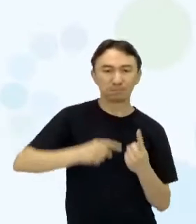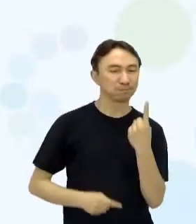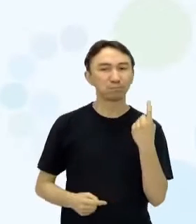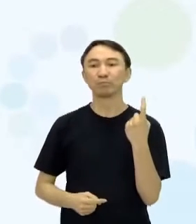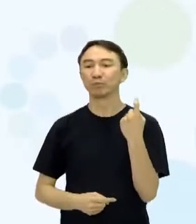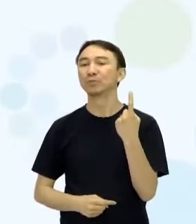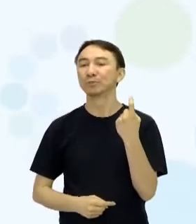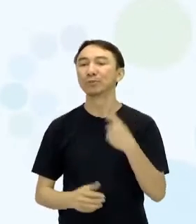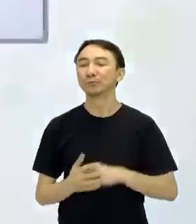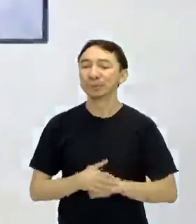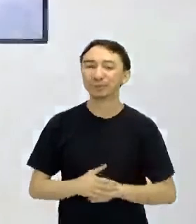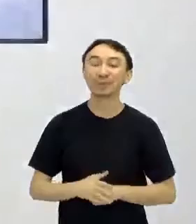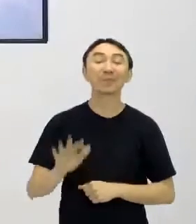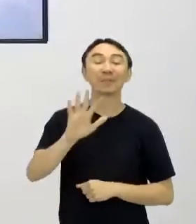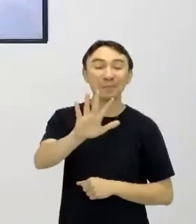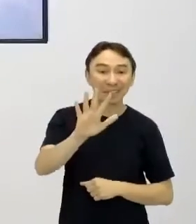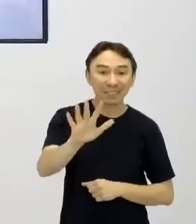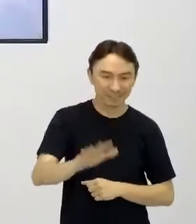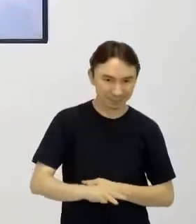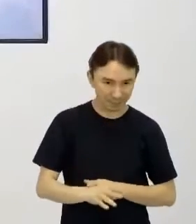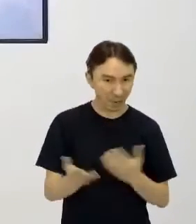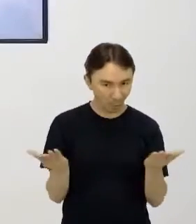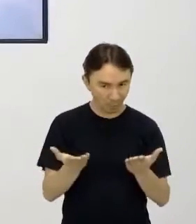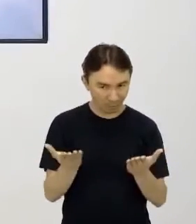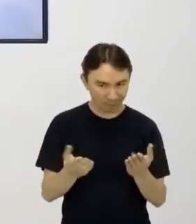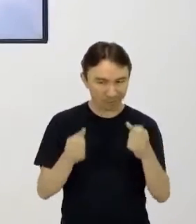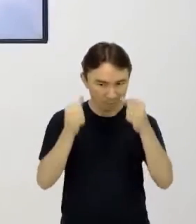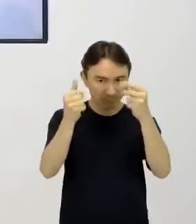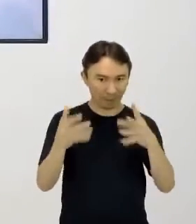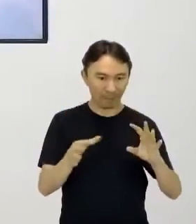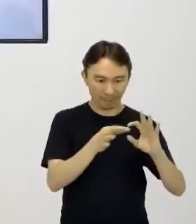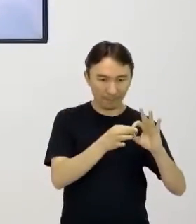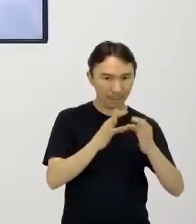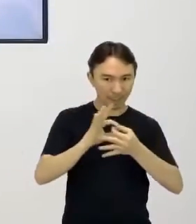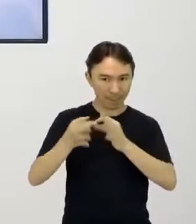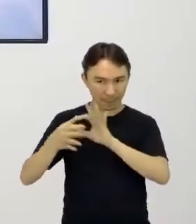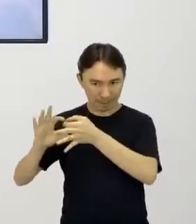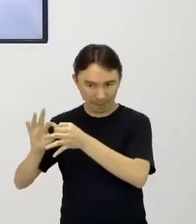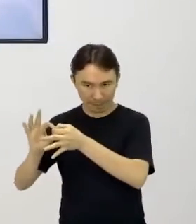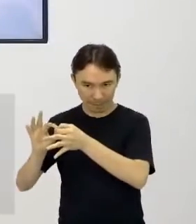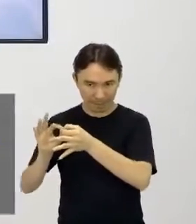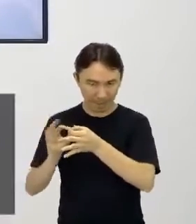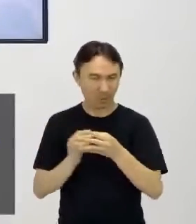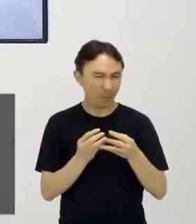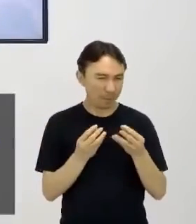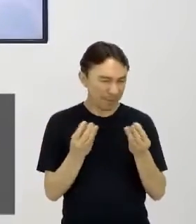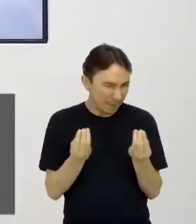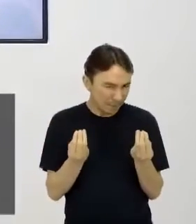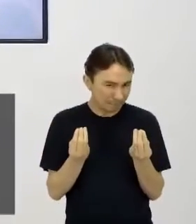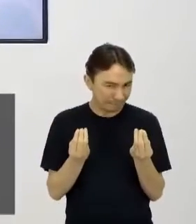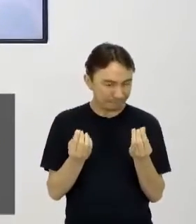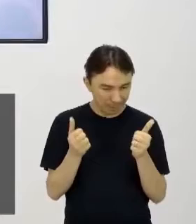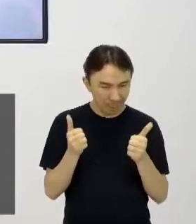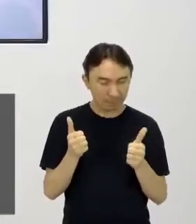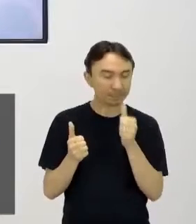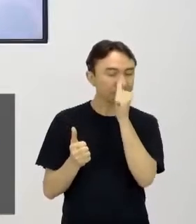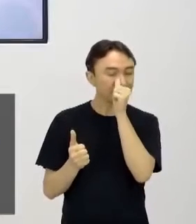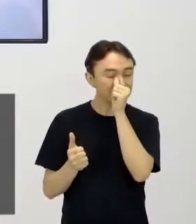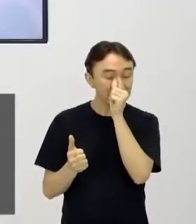aula, eu vou contextualizar assim, né, o cenário. Vou passar para vocês em qual cenário nós estamos, tá